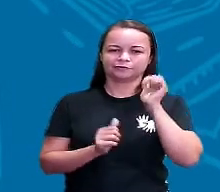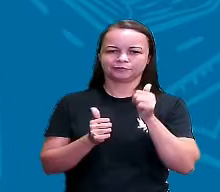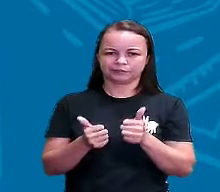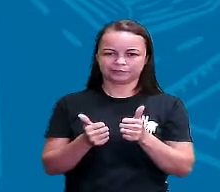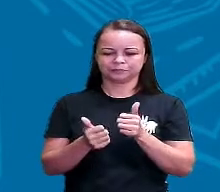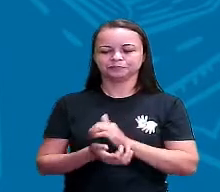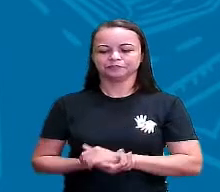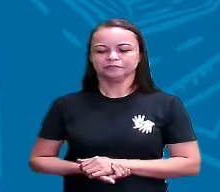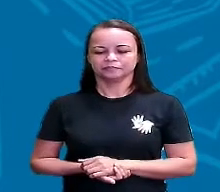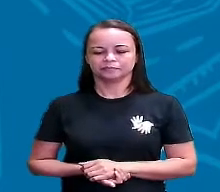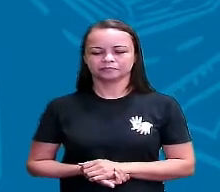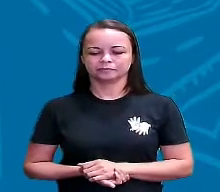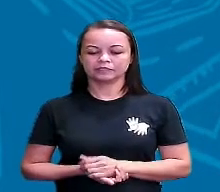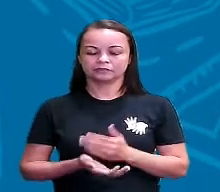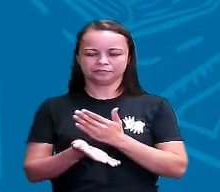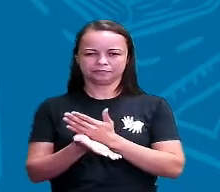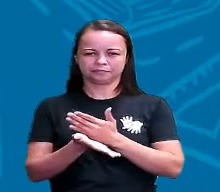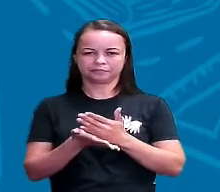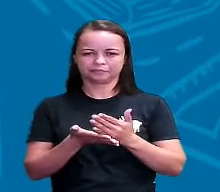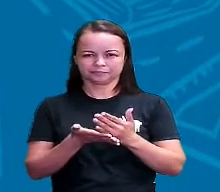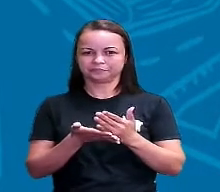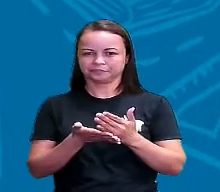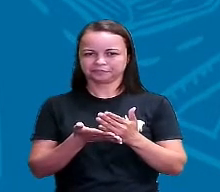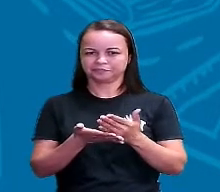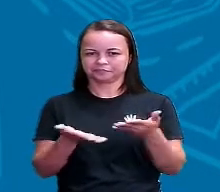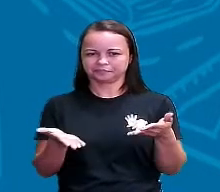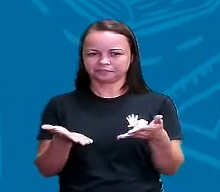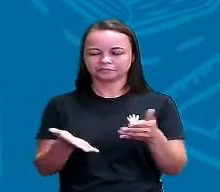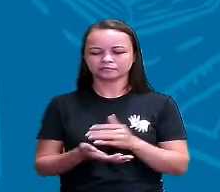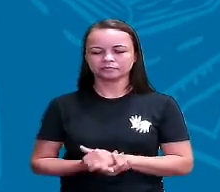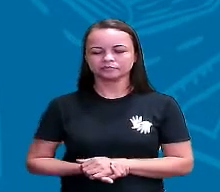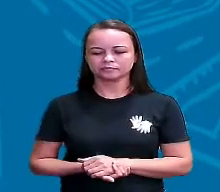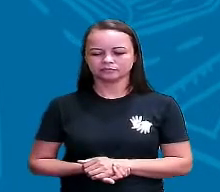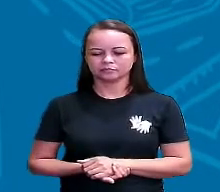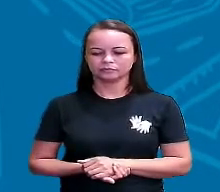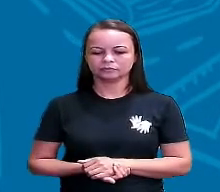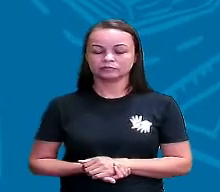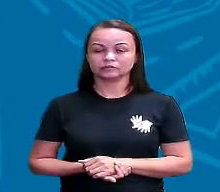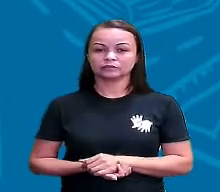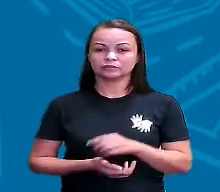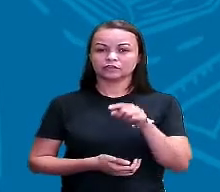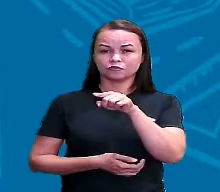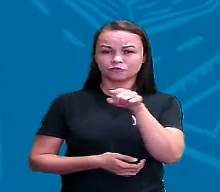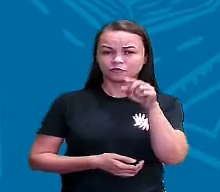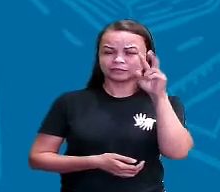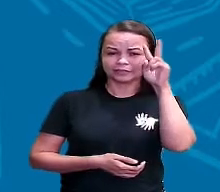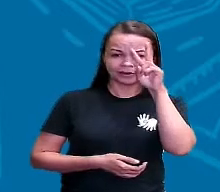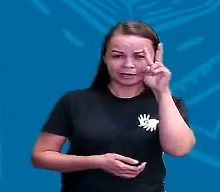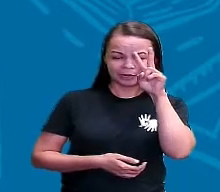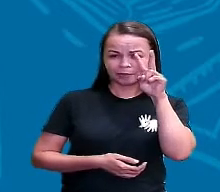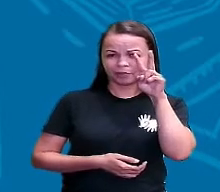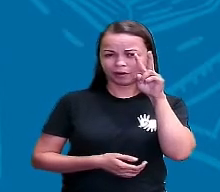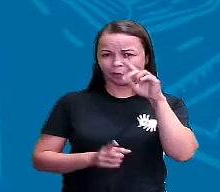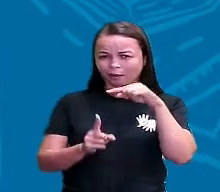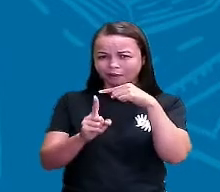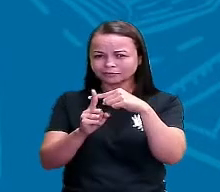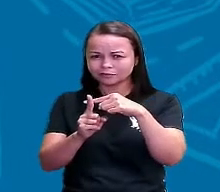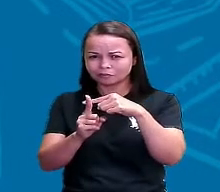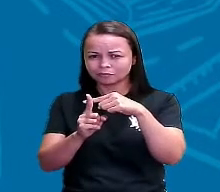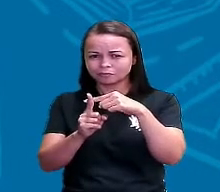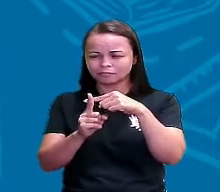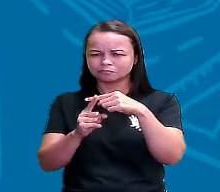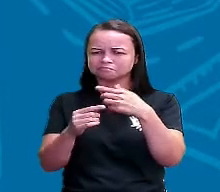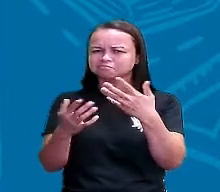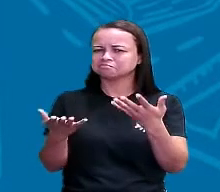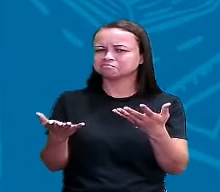tá bom? Então, vamos conversar. Vamos começar agora. Você lembra o que é adição? E aí eu